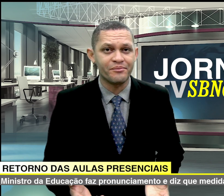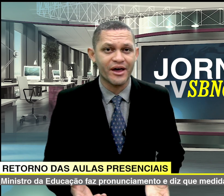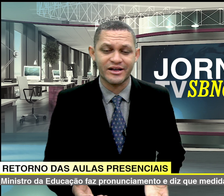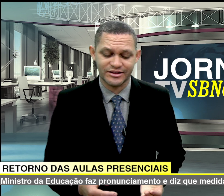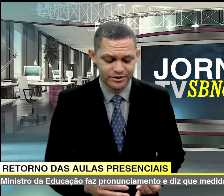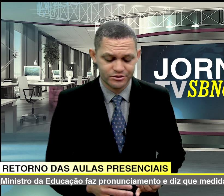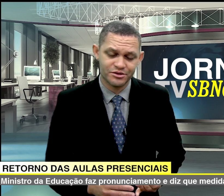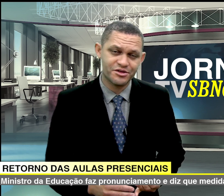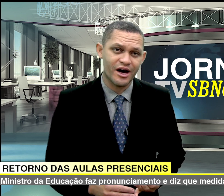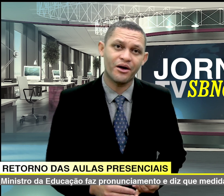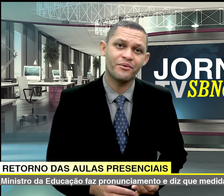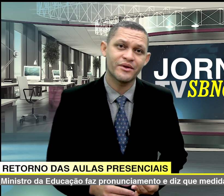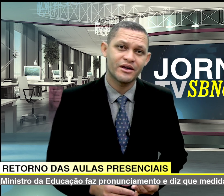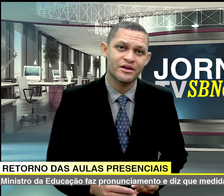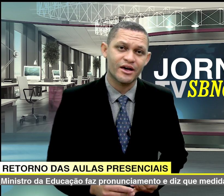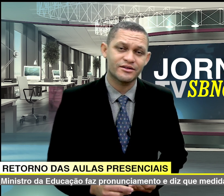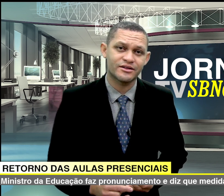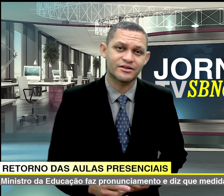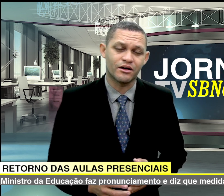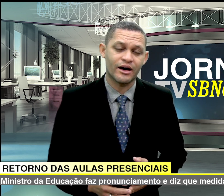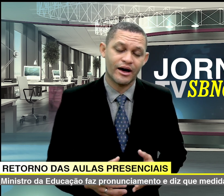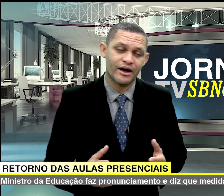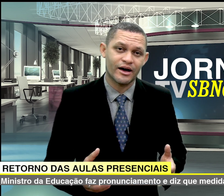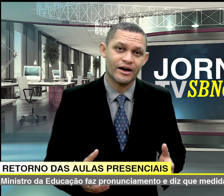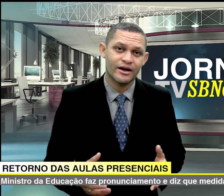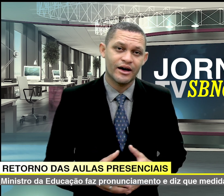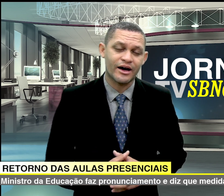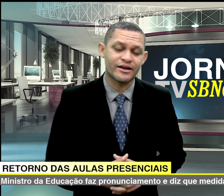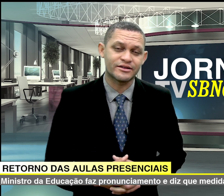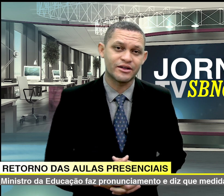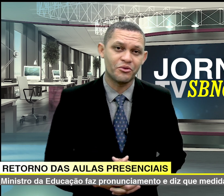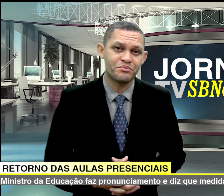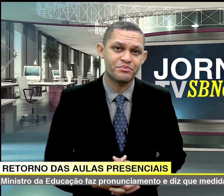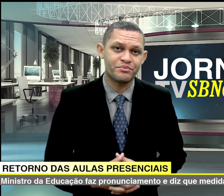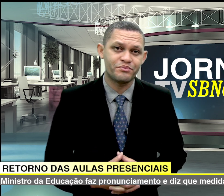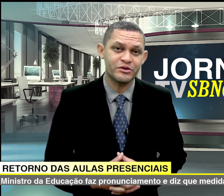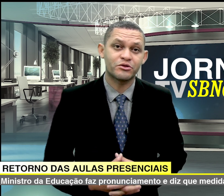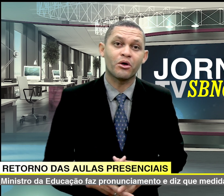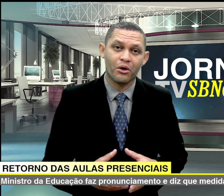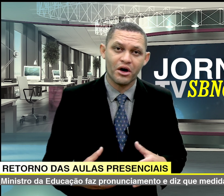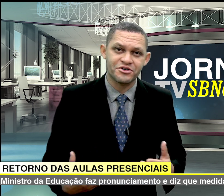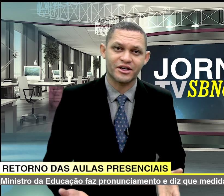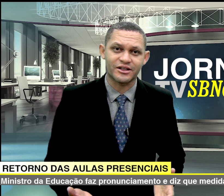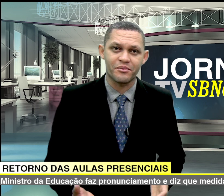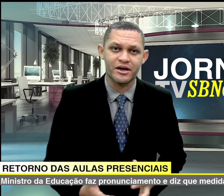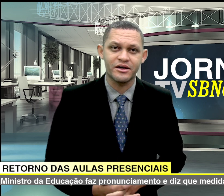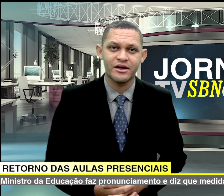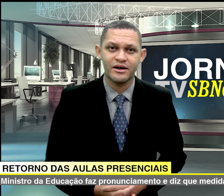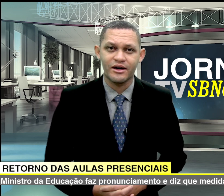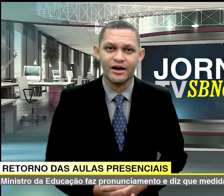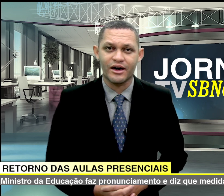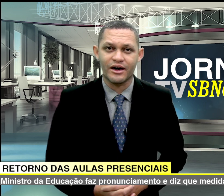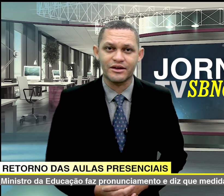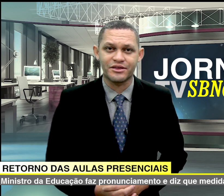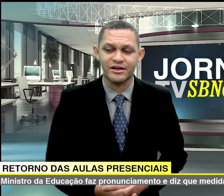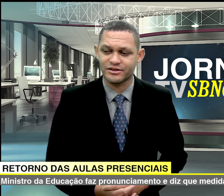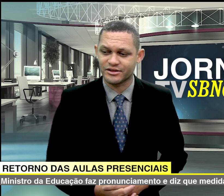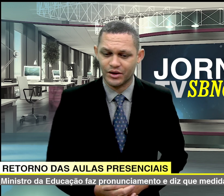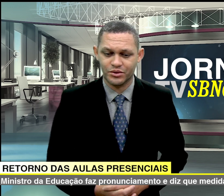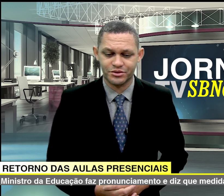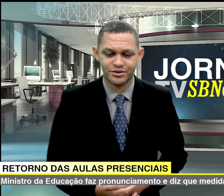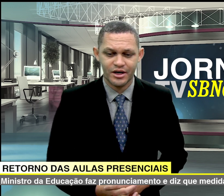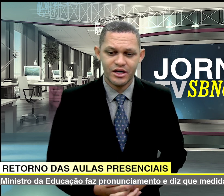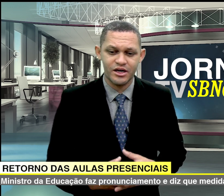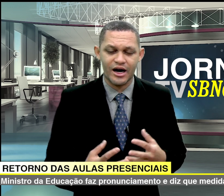social, né? A questão social e a questão psicológica também